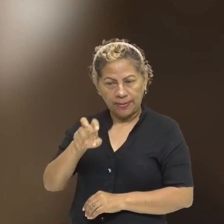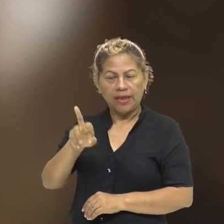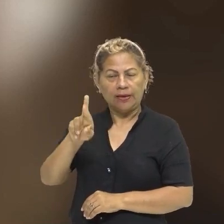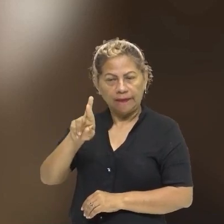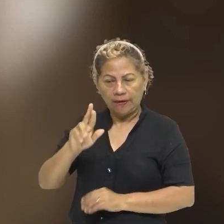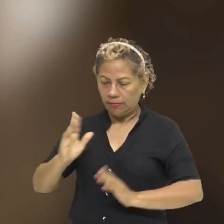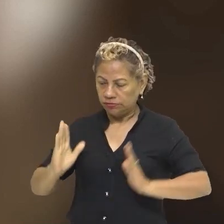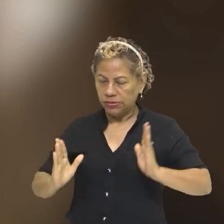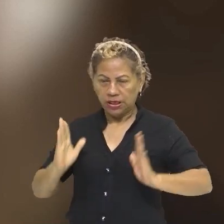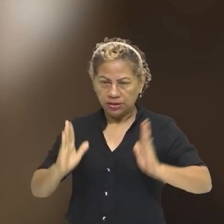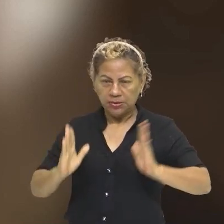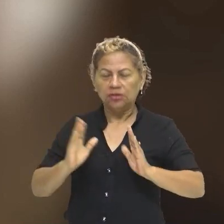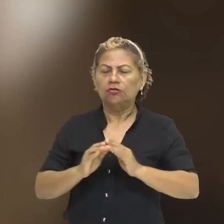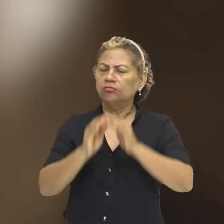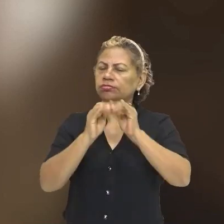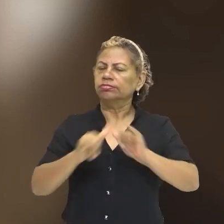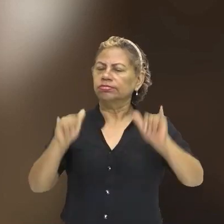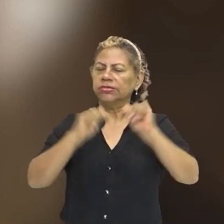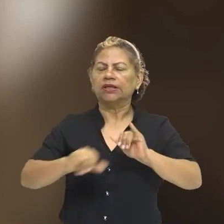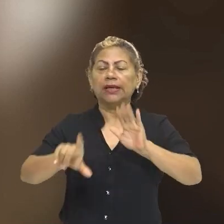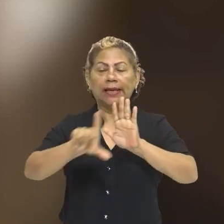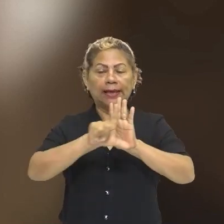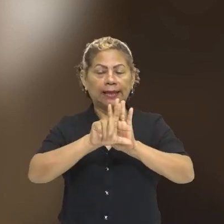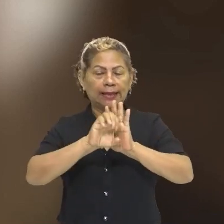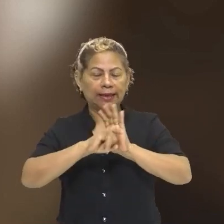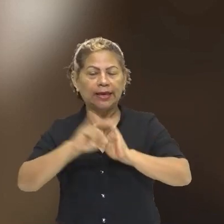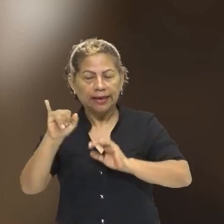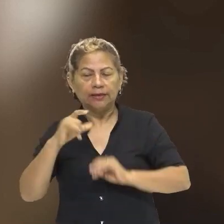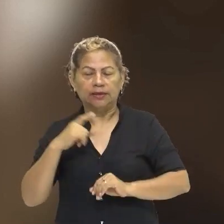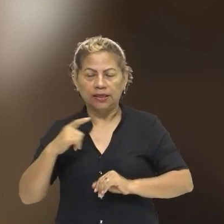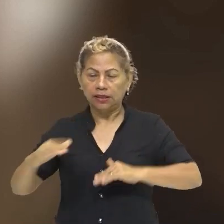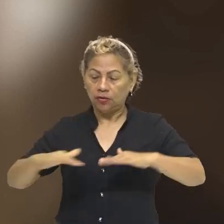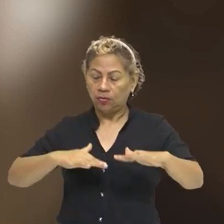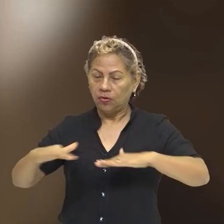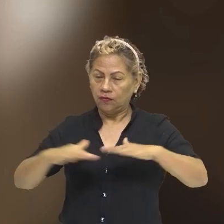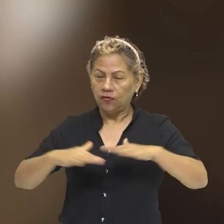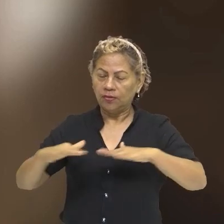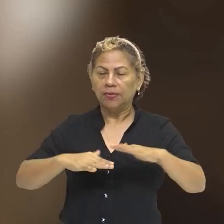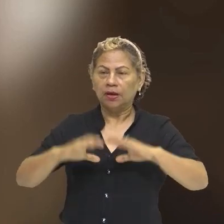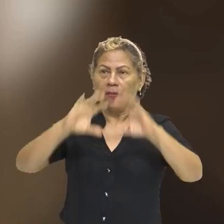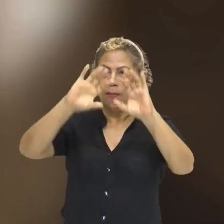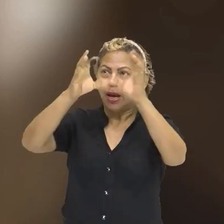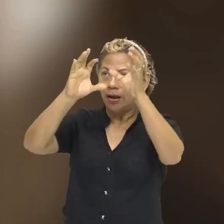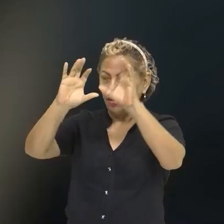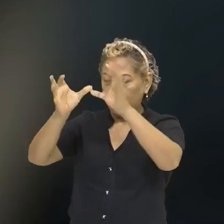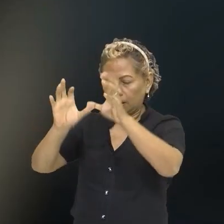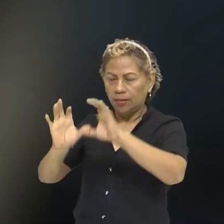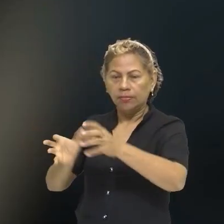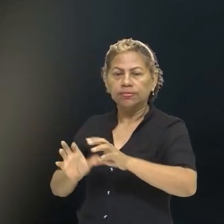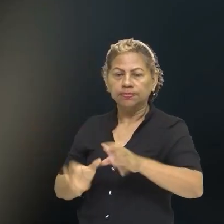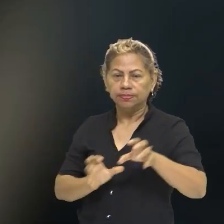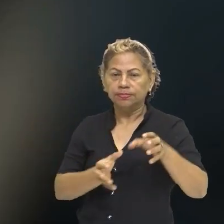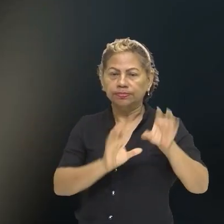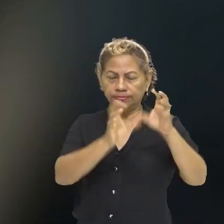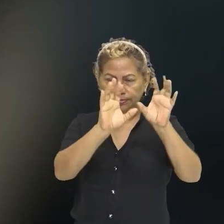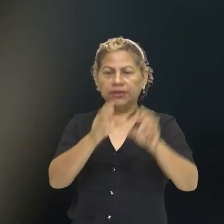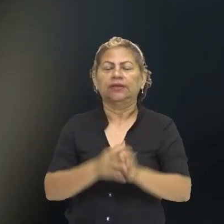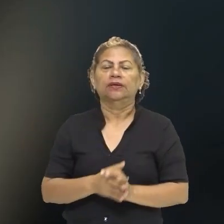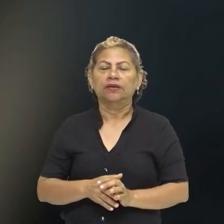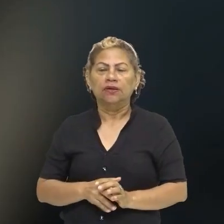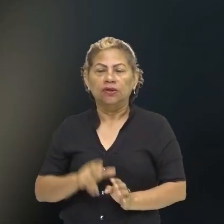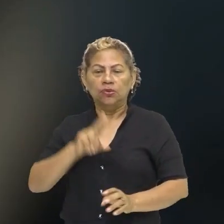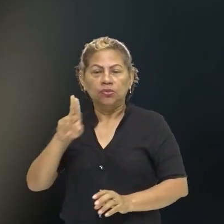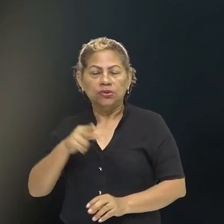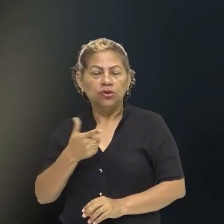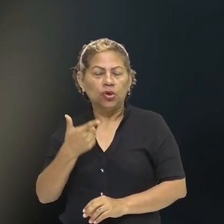1571-1630, enunciou as leis que regem o movimento planetário, utilizando anotações do astrônomo Tycho